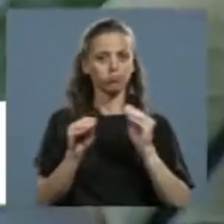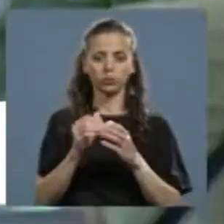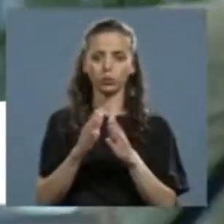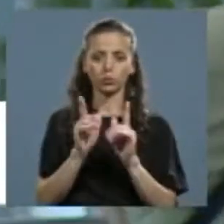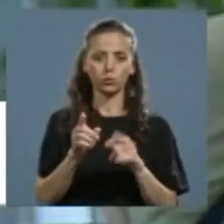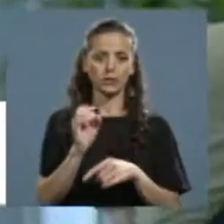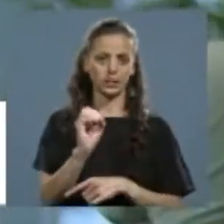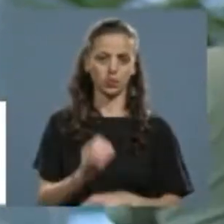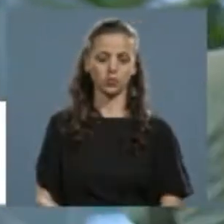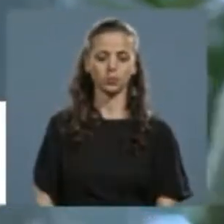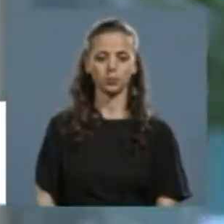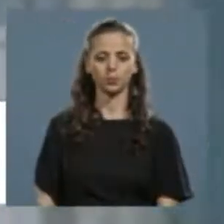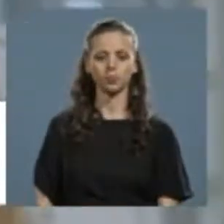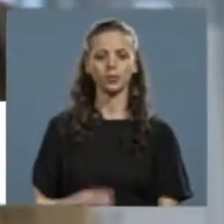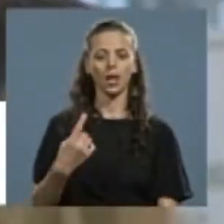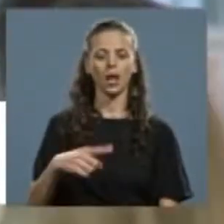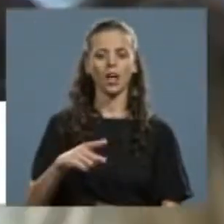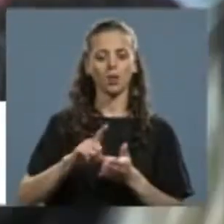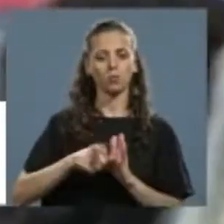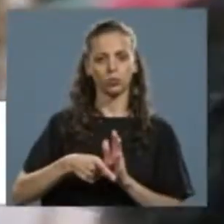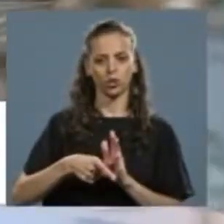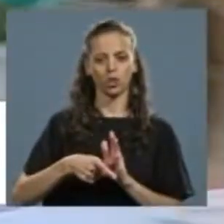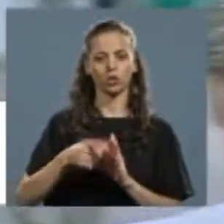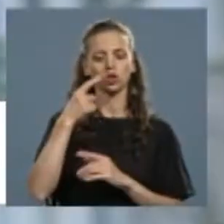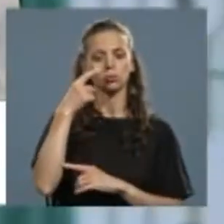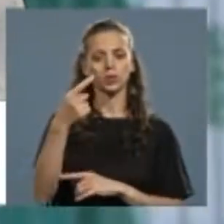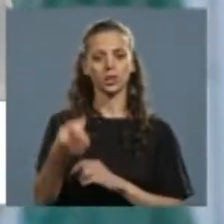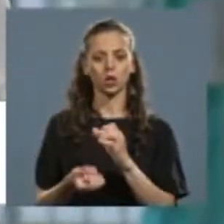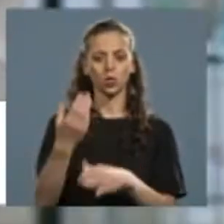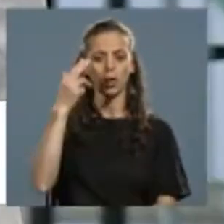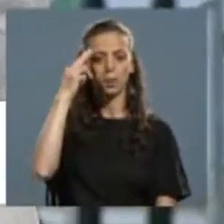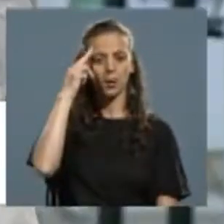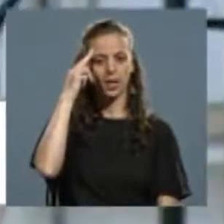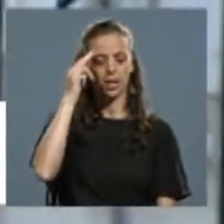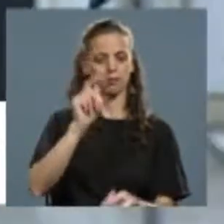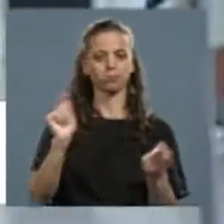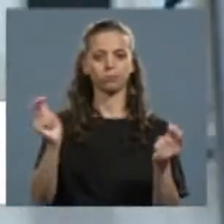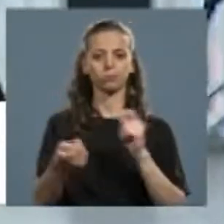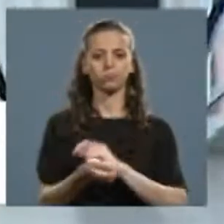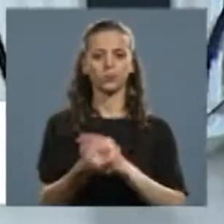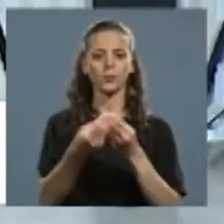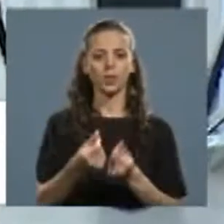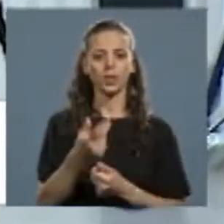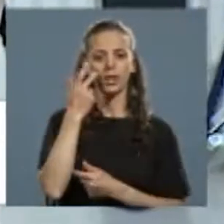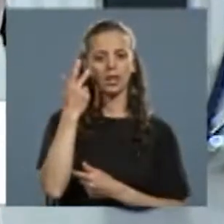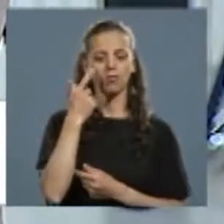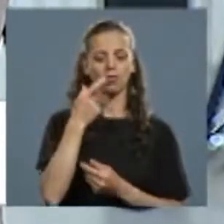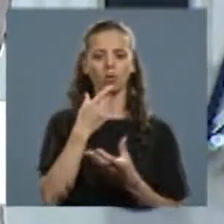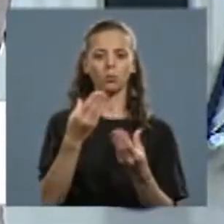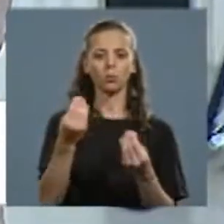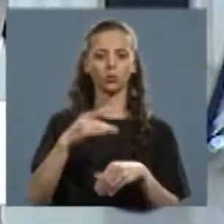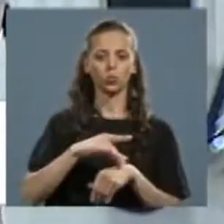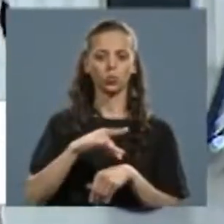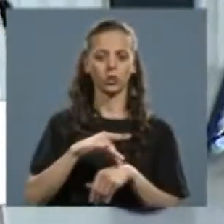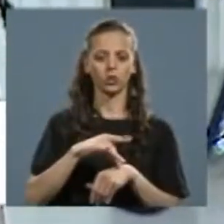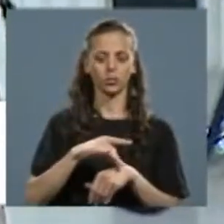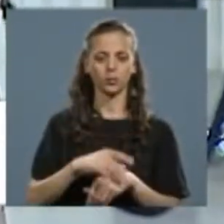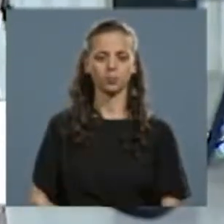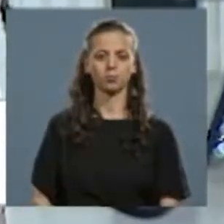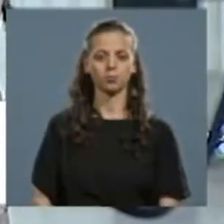zero. Há um projeto especial que a enfermeira criou na Madeira e transformou a qualidade de vida de muitos doentes. E